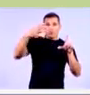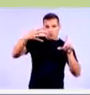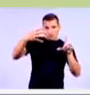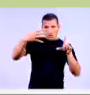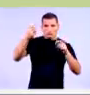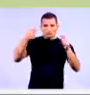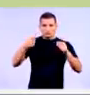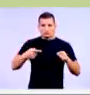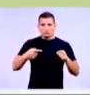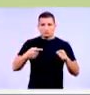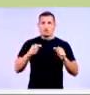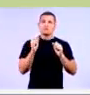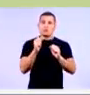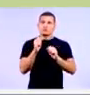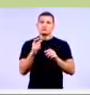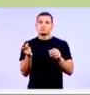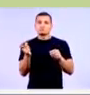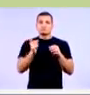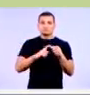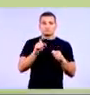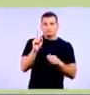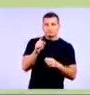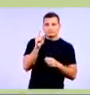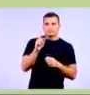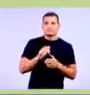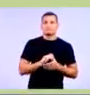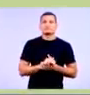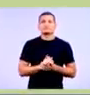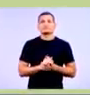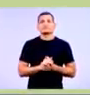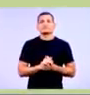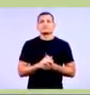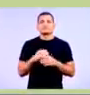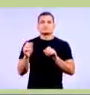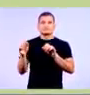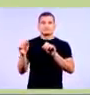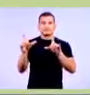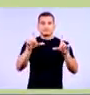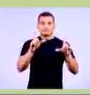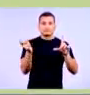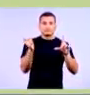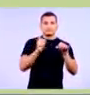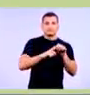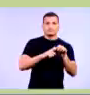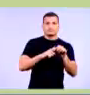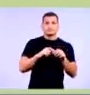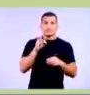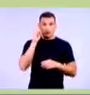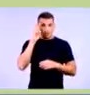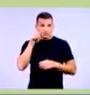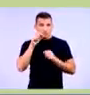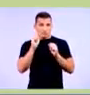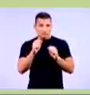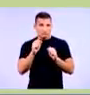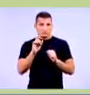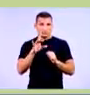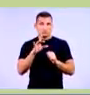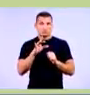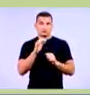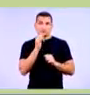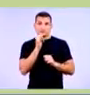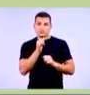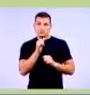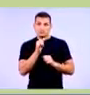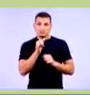pode retornar a tentativa. Lembrando que você só pode retornar a tentativa se você ainda